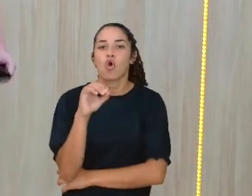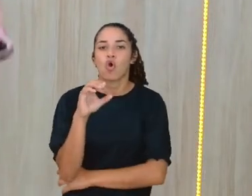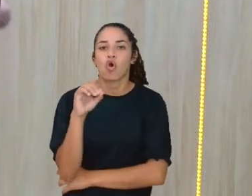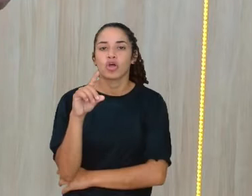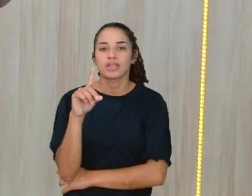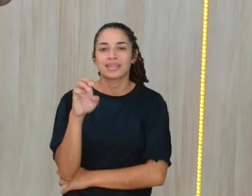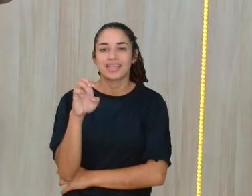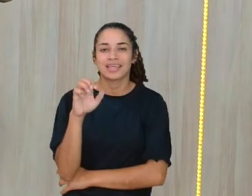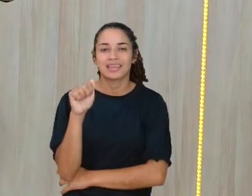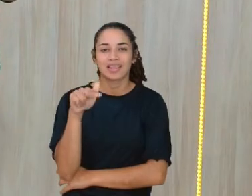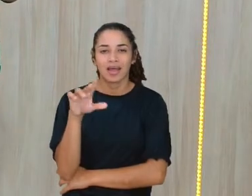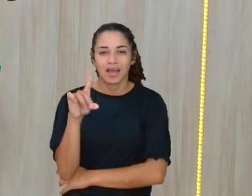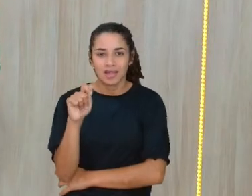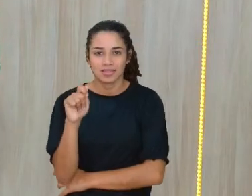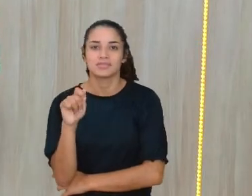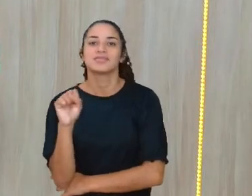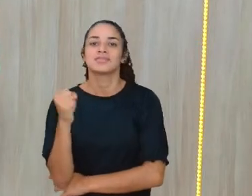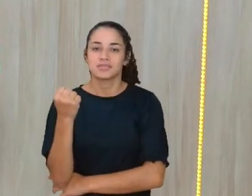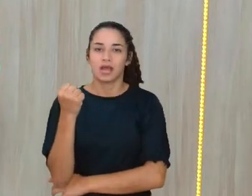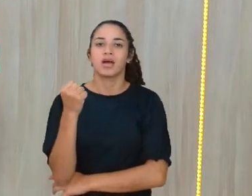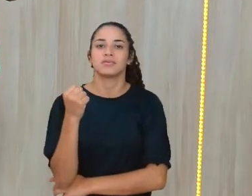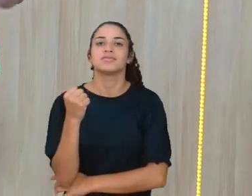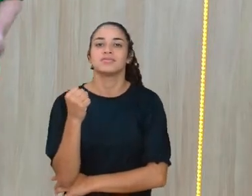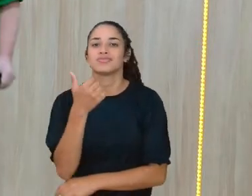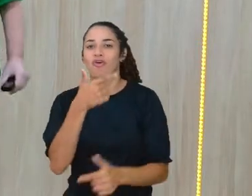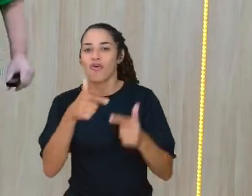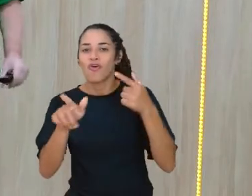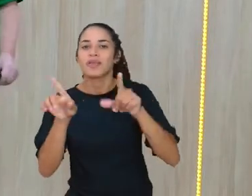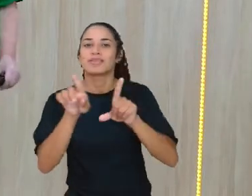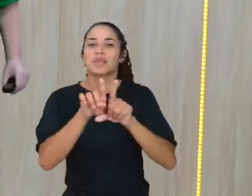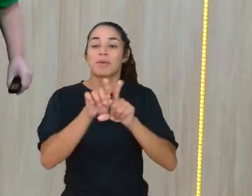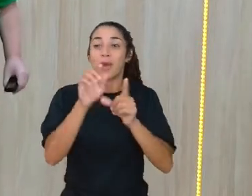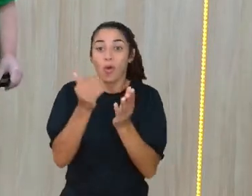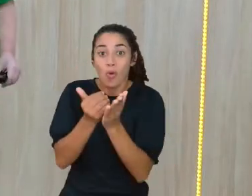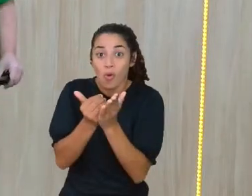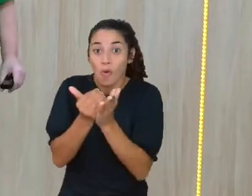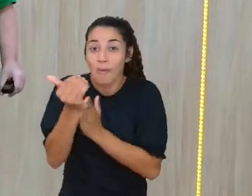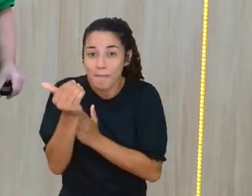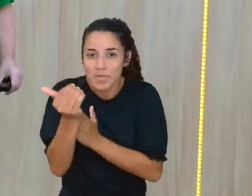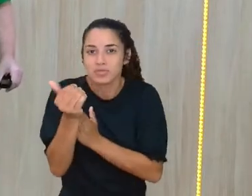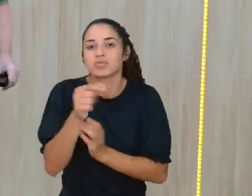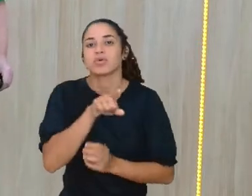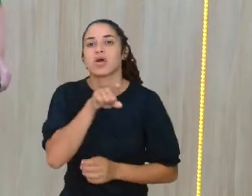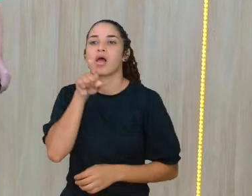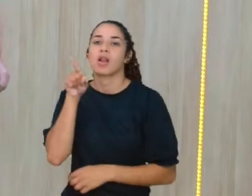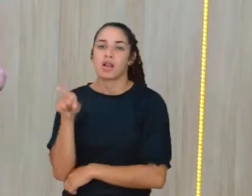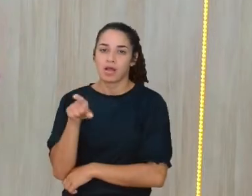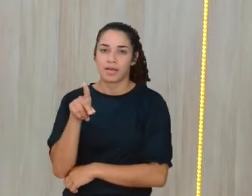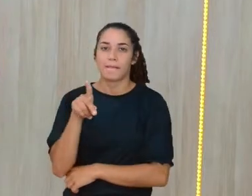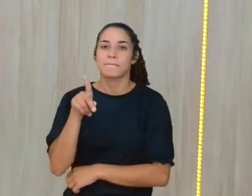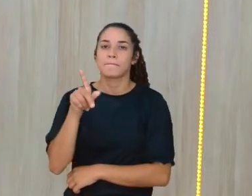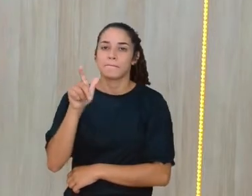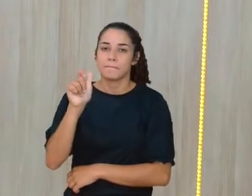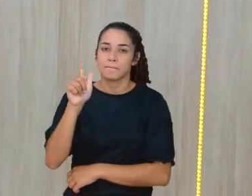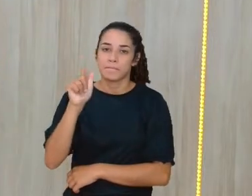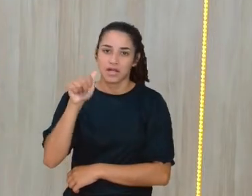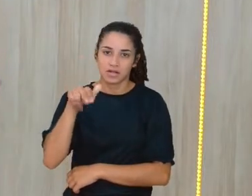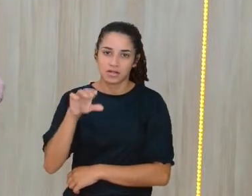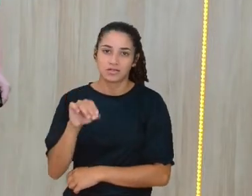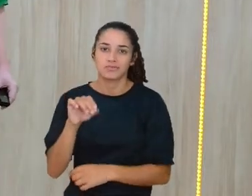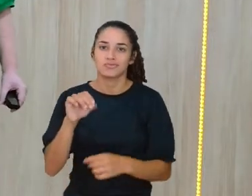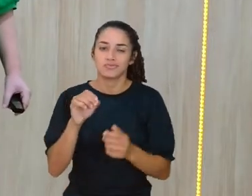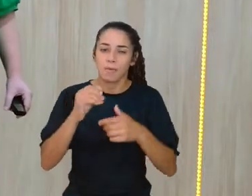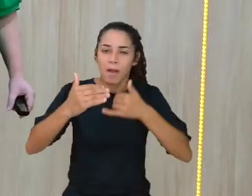esféricas, mas o princípio foi aí. Então, este desenvolvimento da